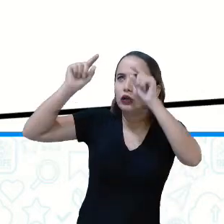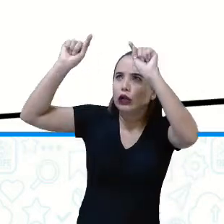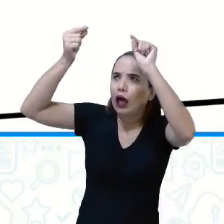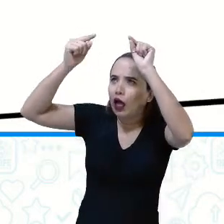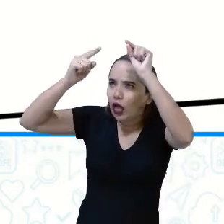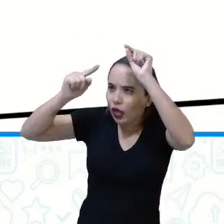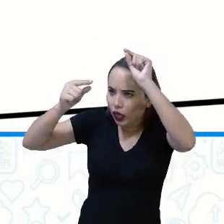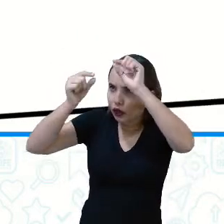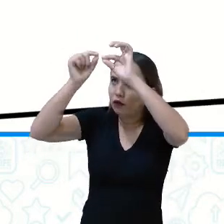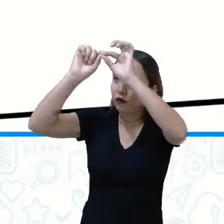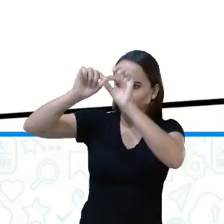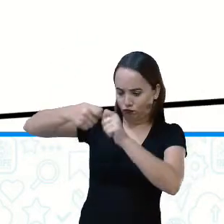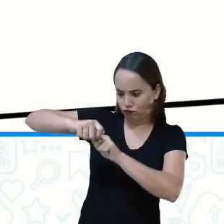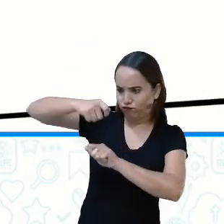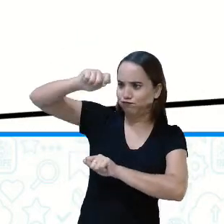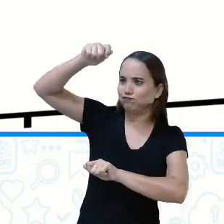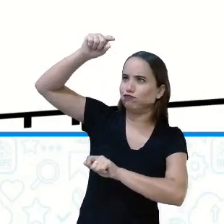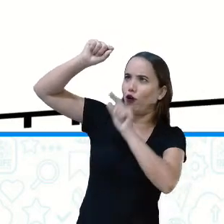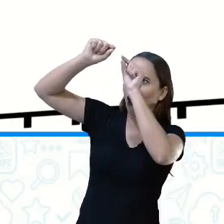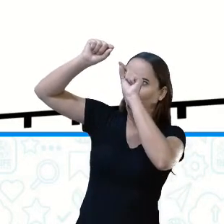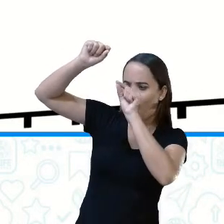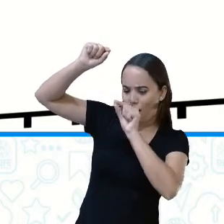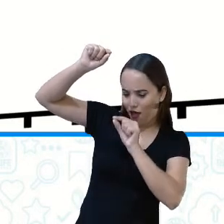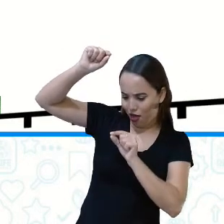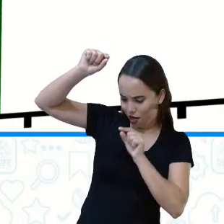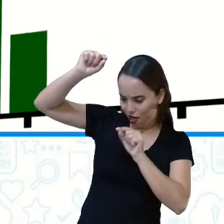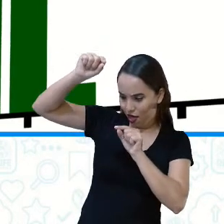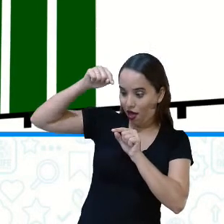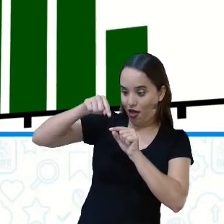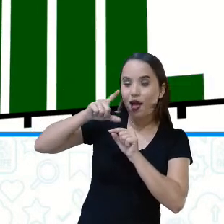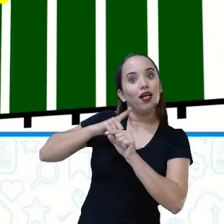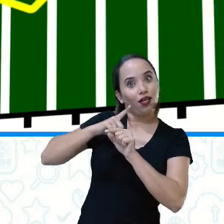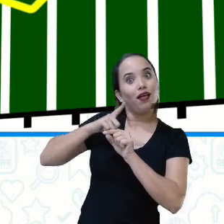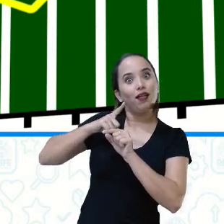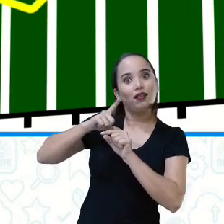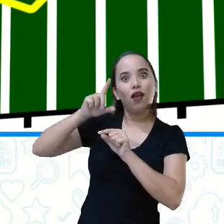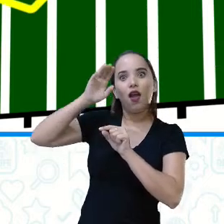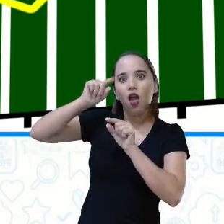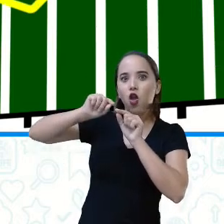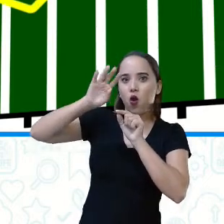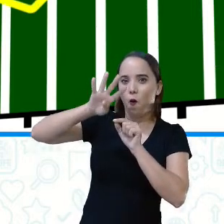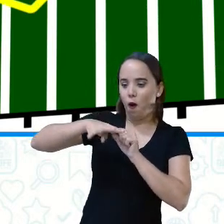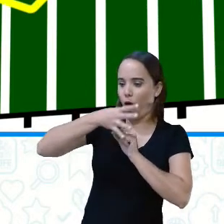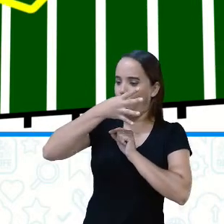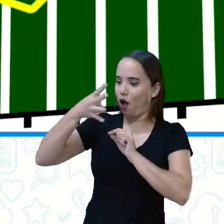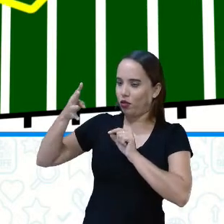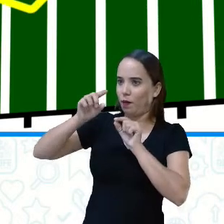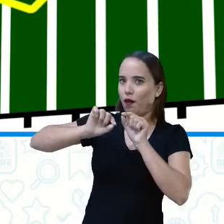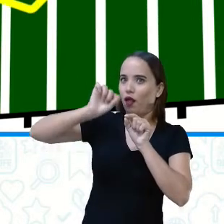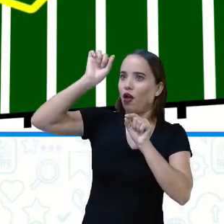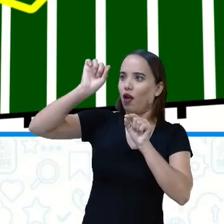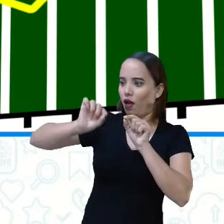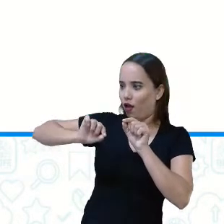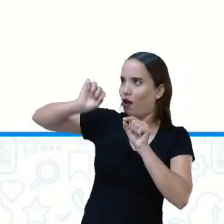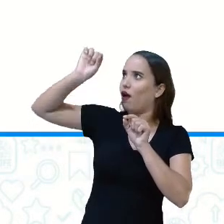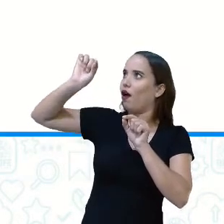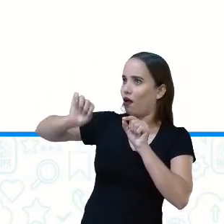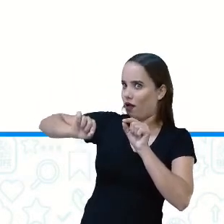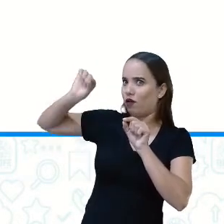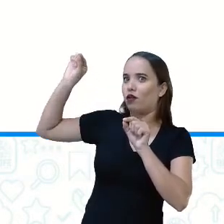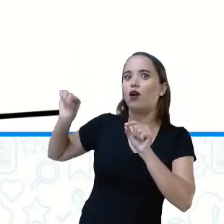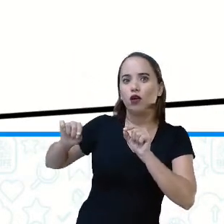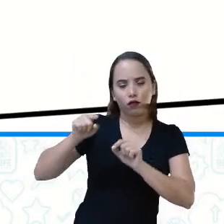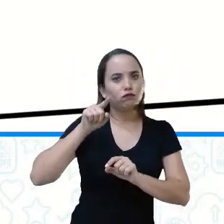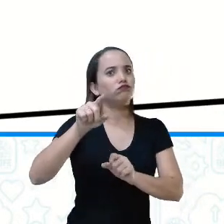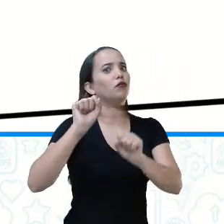uma tabelinha lá, mostrando o consumo mensal, os meses anteriores ao que você está, então você pode acompanhar pelos